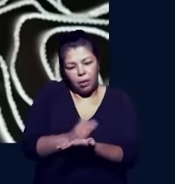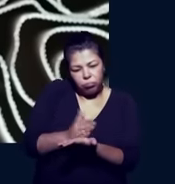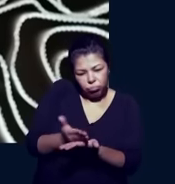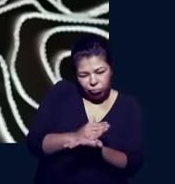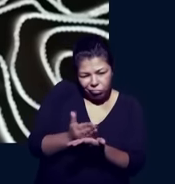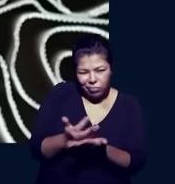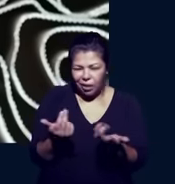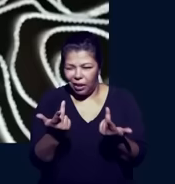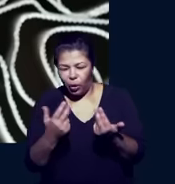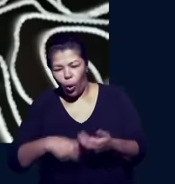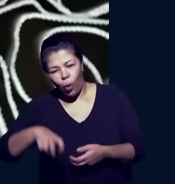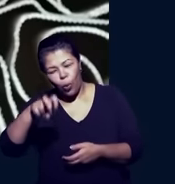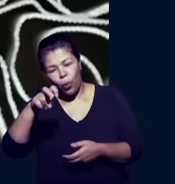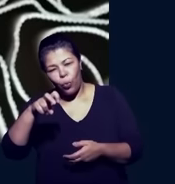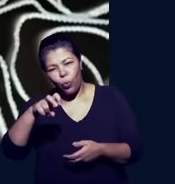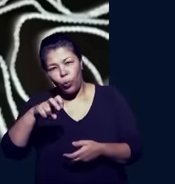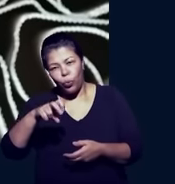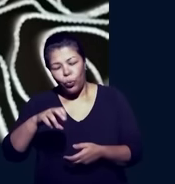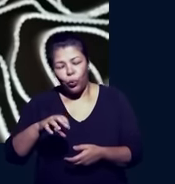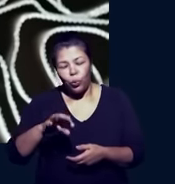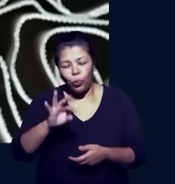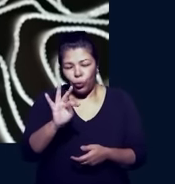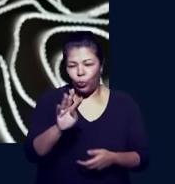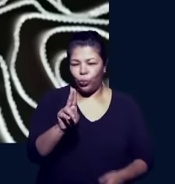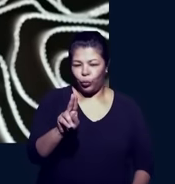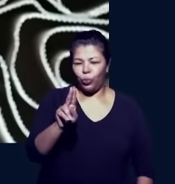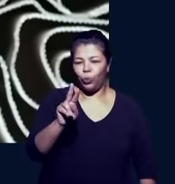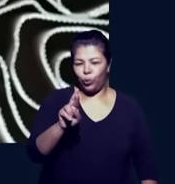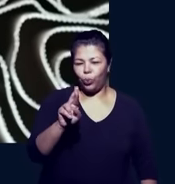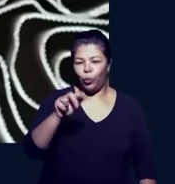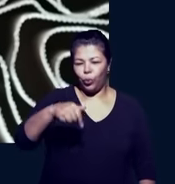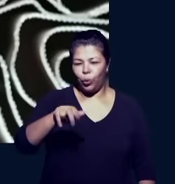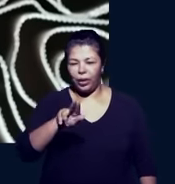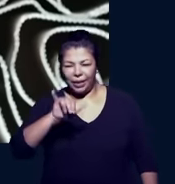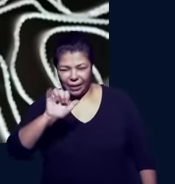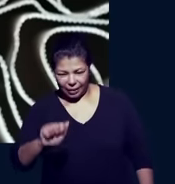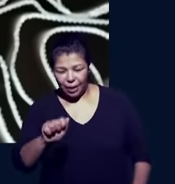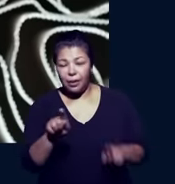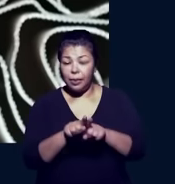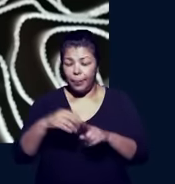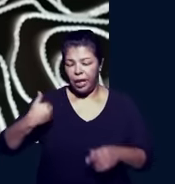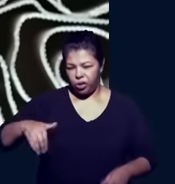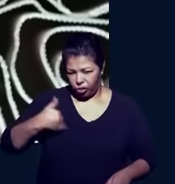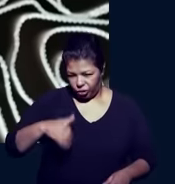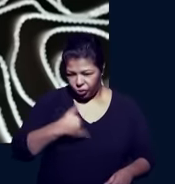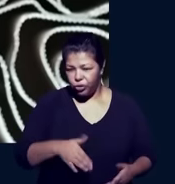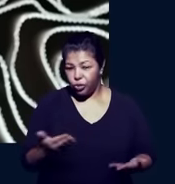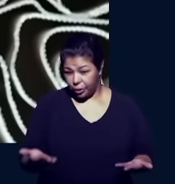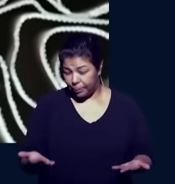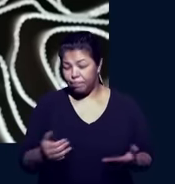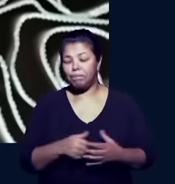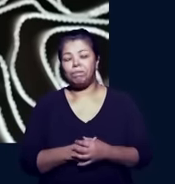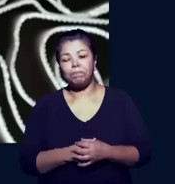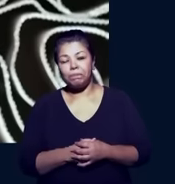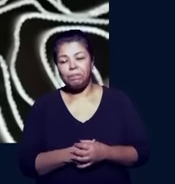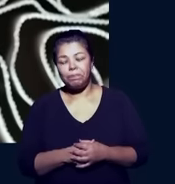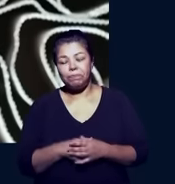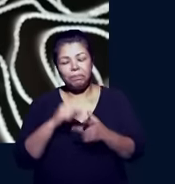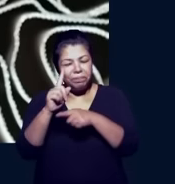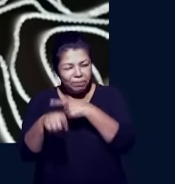Argentina e finalmente eh o grande representante da categoria que é a China eh ela ela se